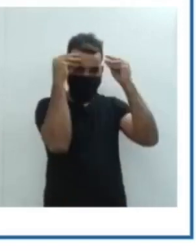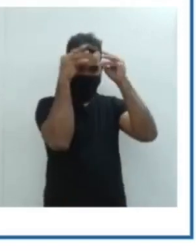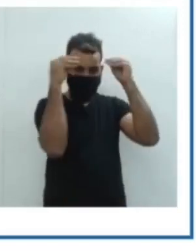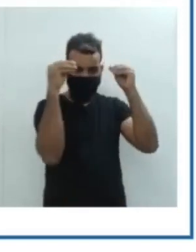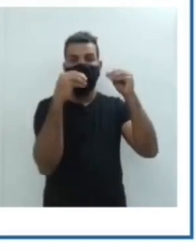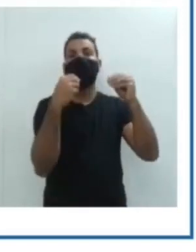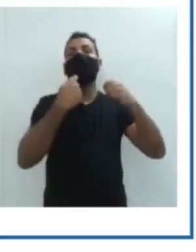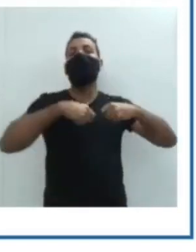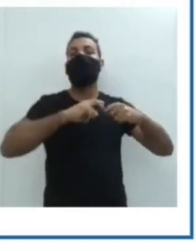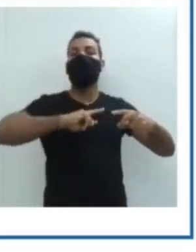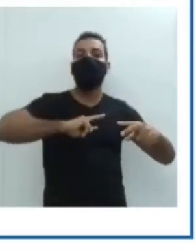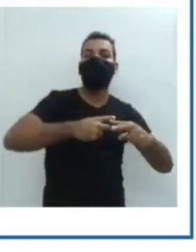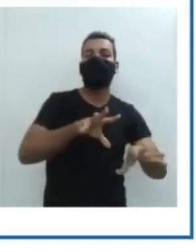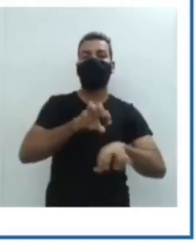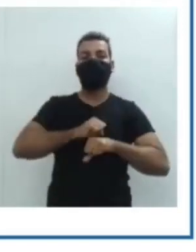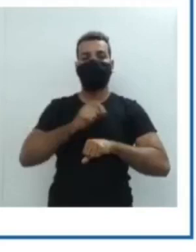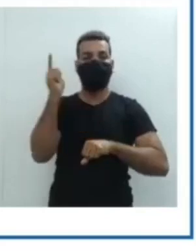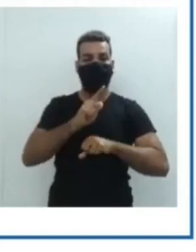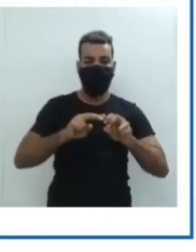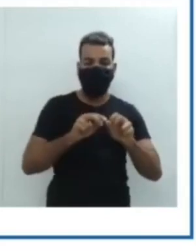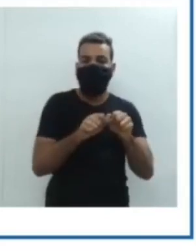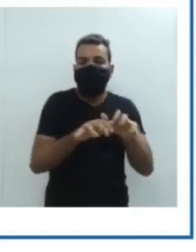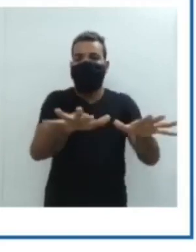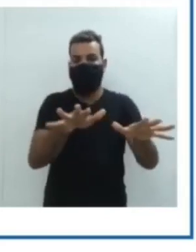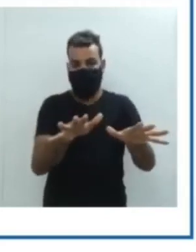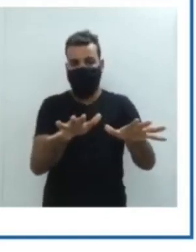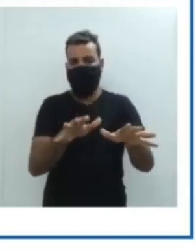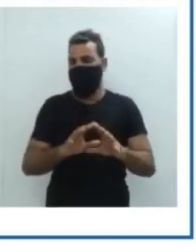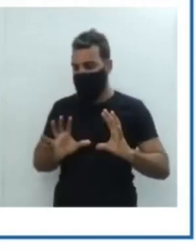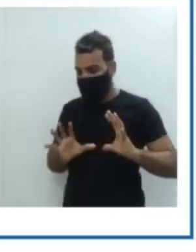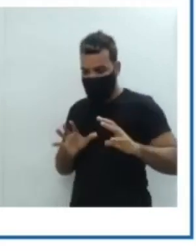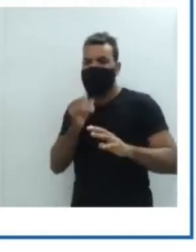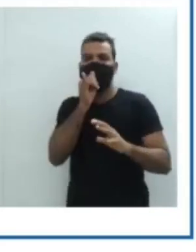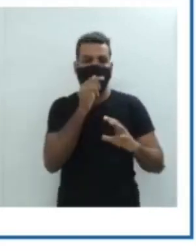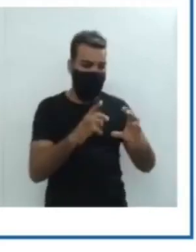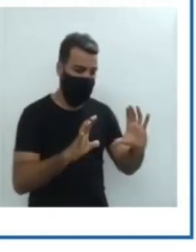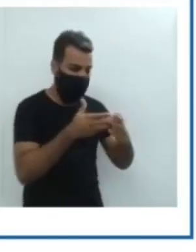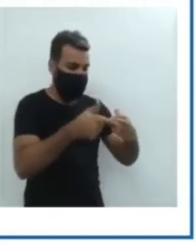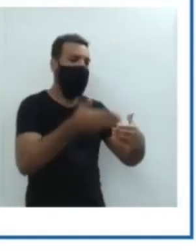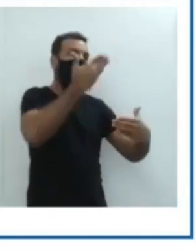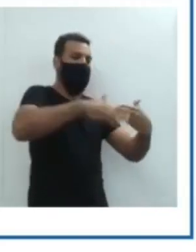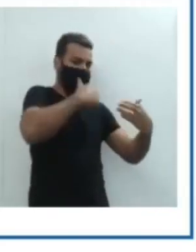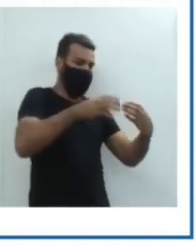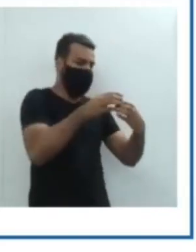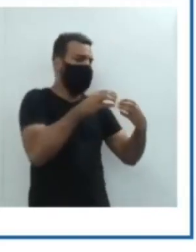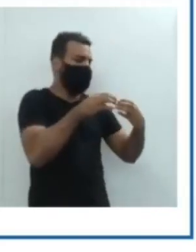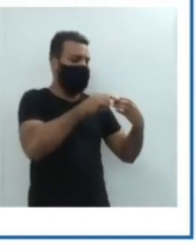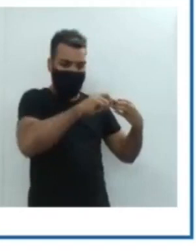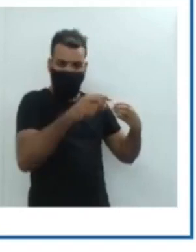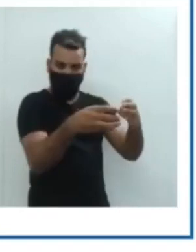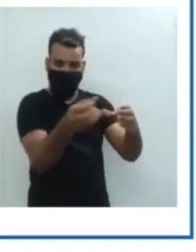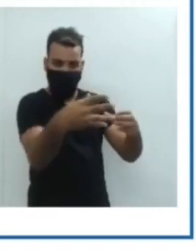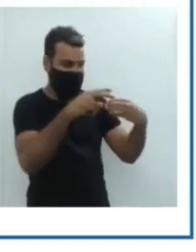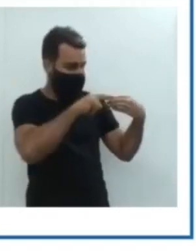herdada no caso ela precisa ser estendida por alguma outra classe ok então na linguagem